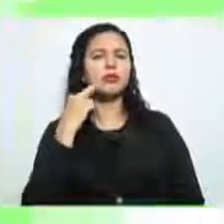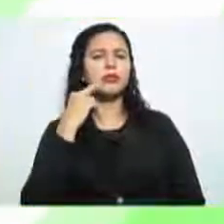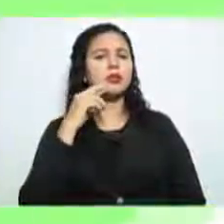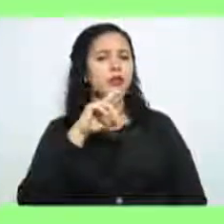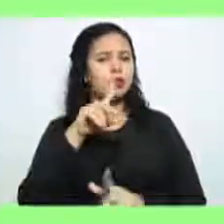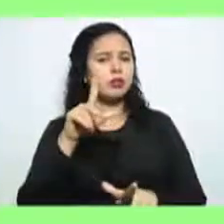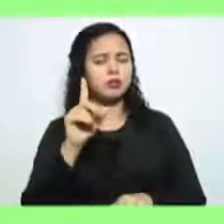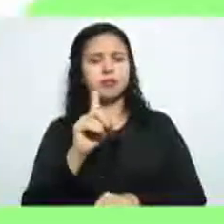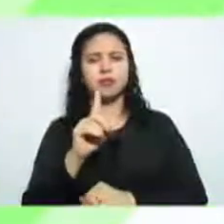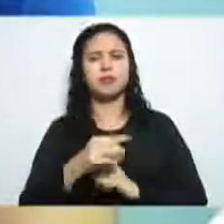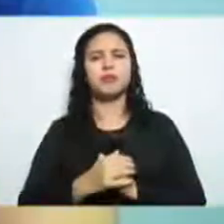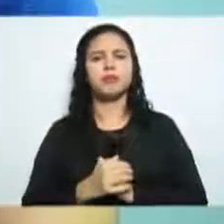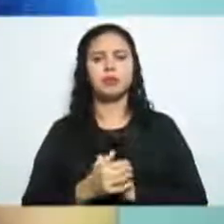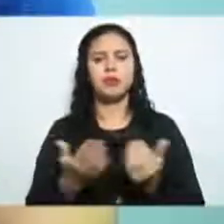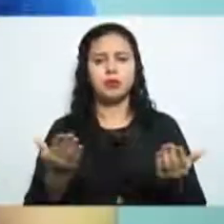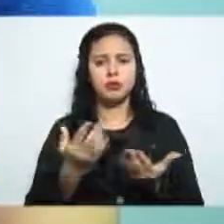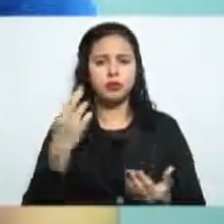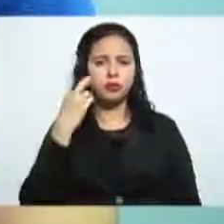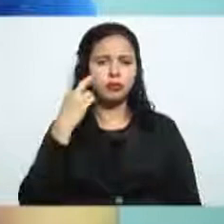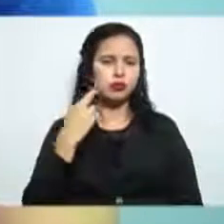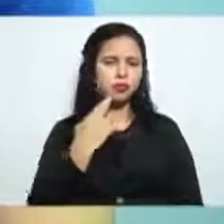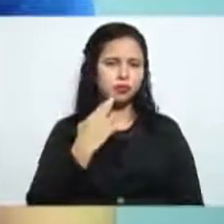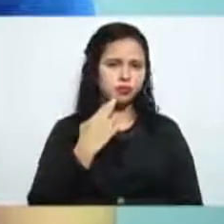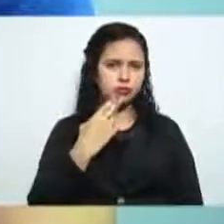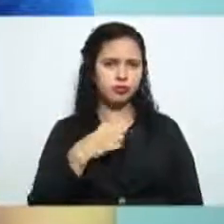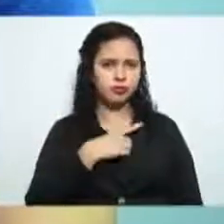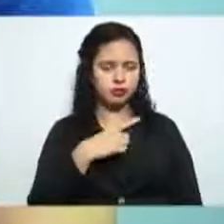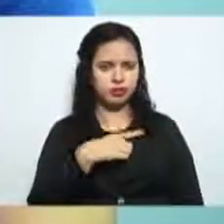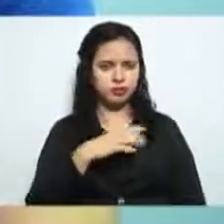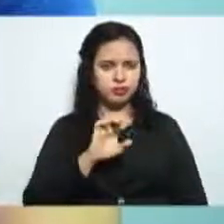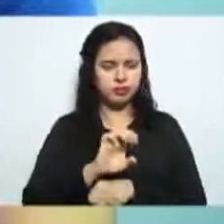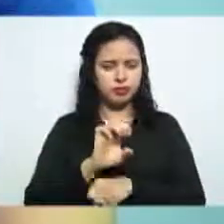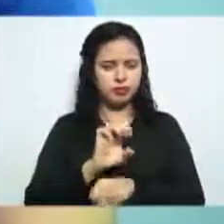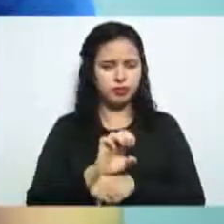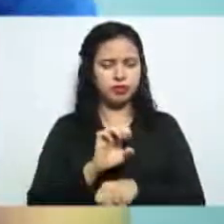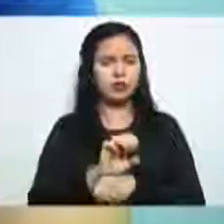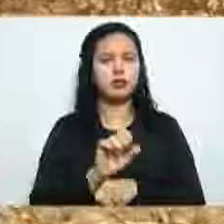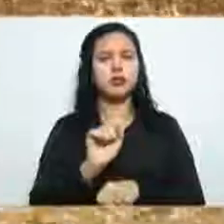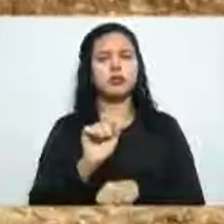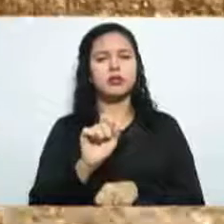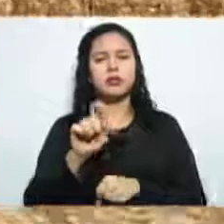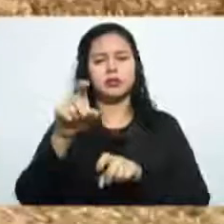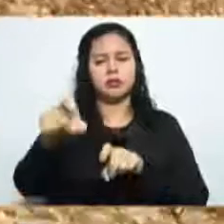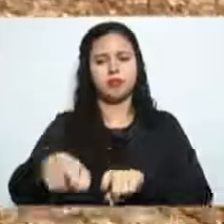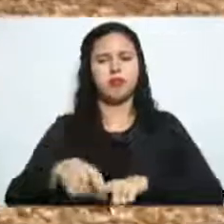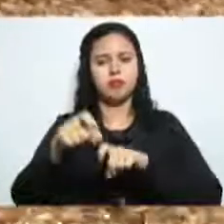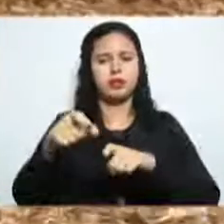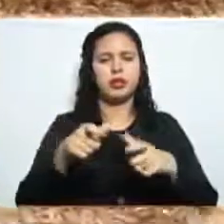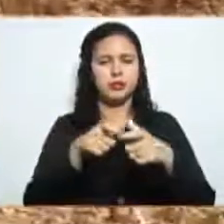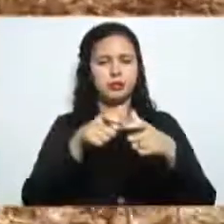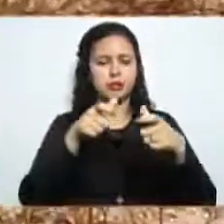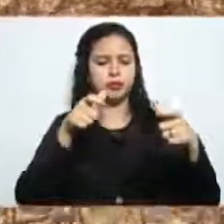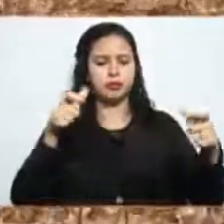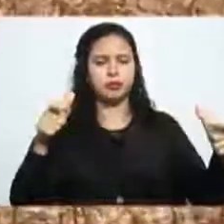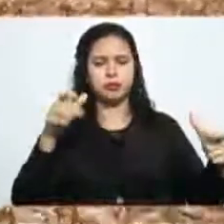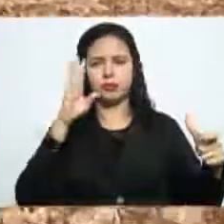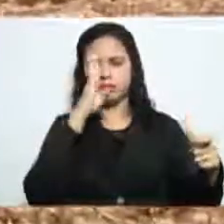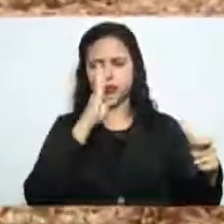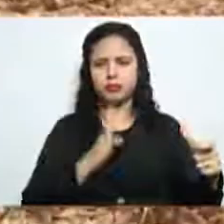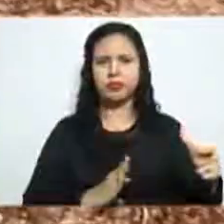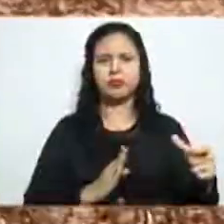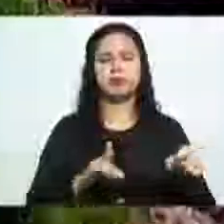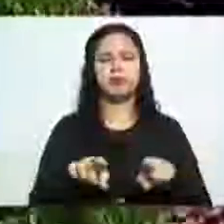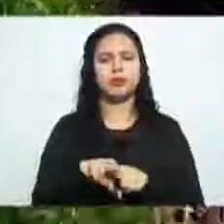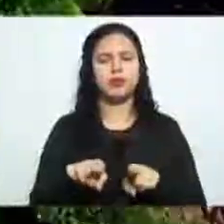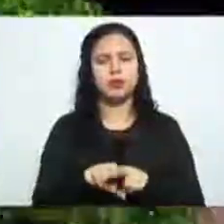diferente. Hoje, Rondônia é um estado que a gente chama de fronteira agrícola, porque é onde a agricultura está crescendo muito no Brasil, assim como já